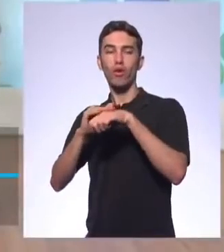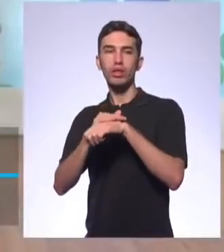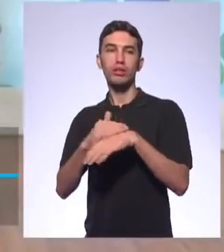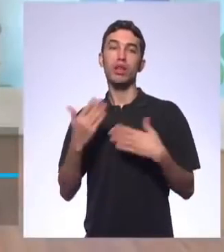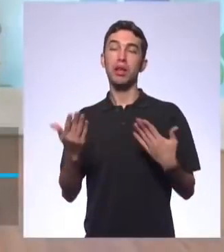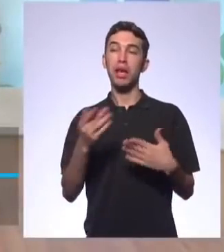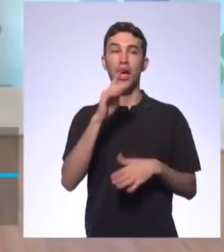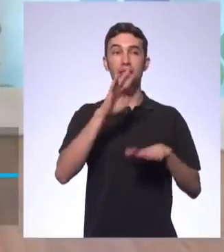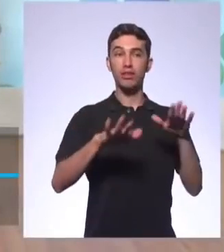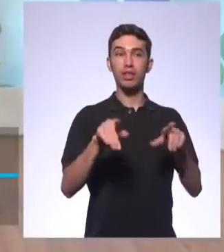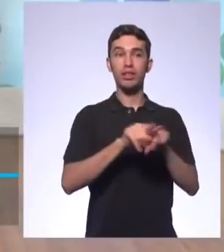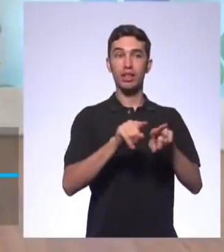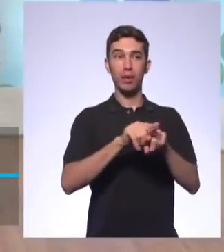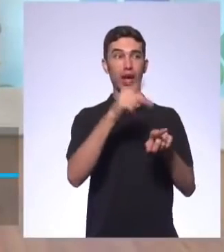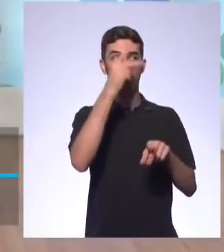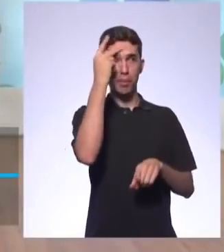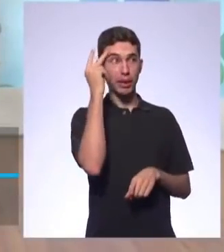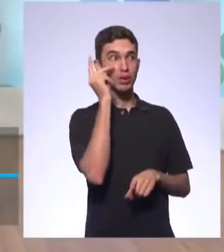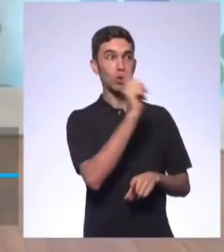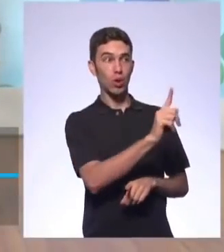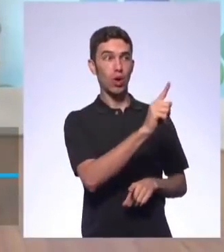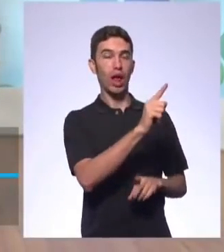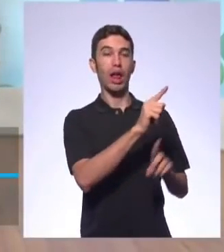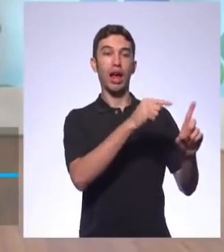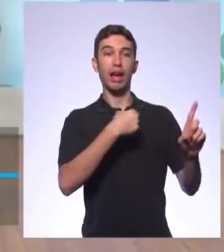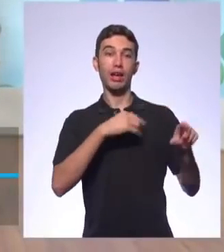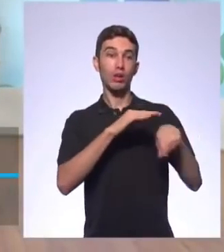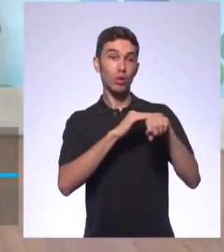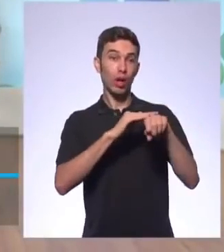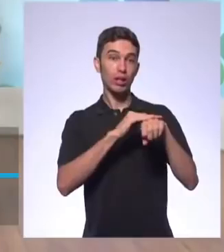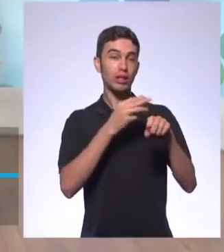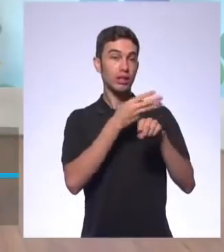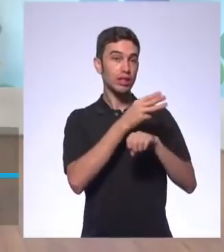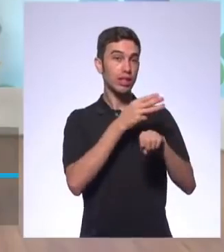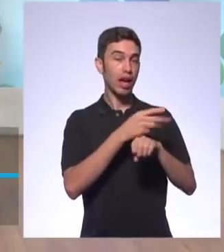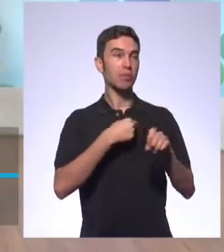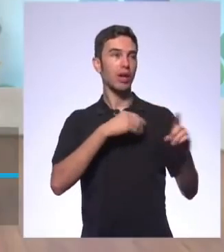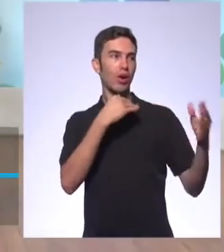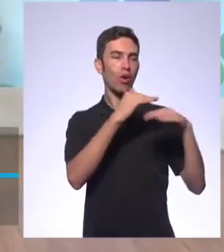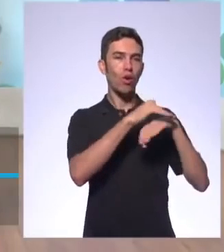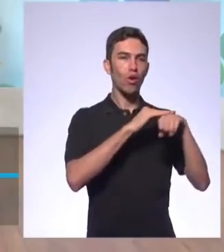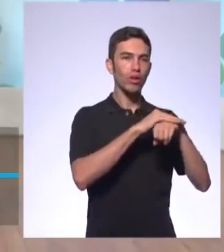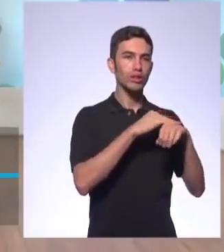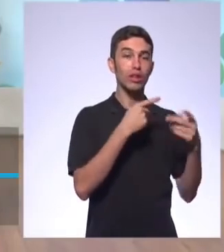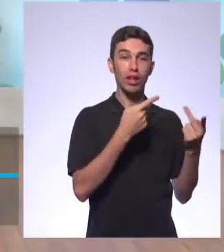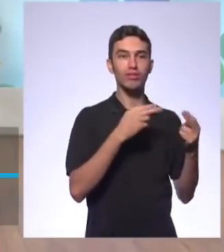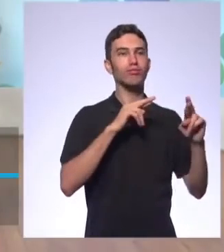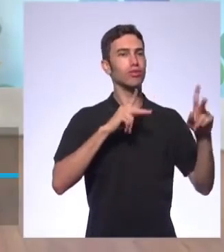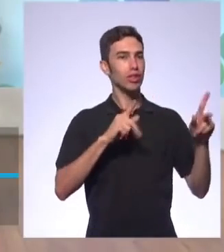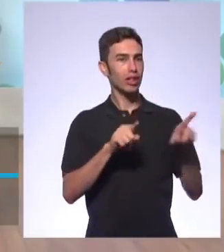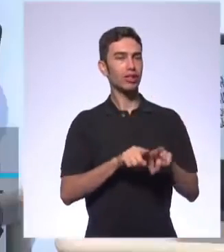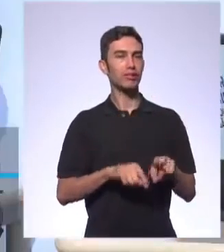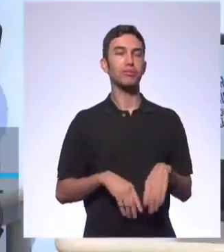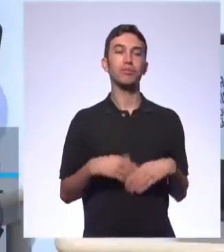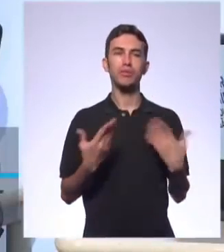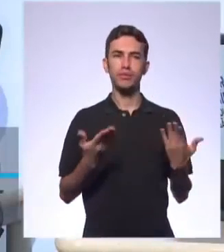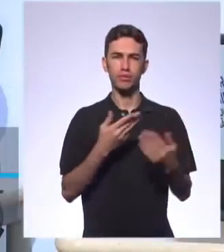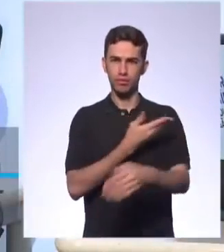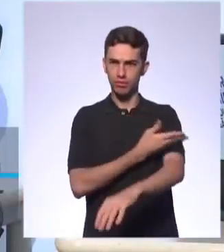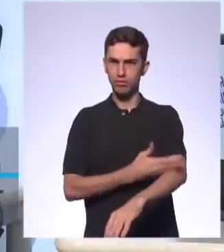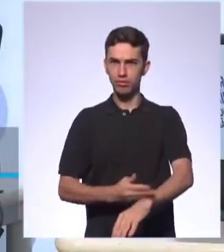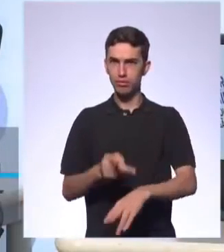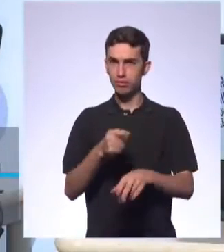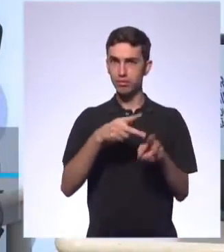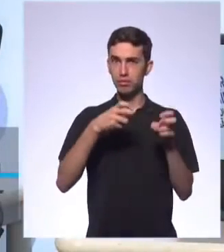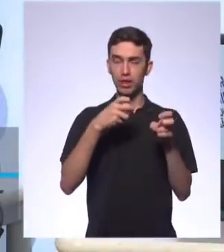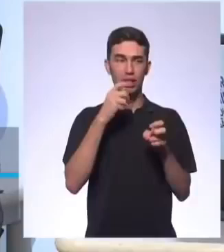no WhatsApp, Mesmo né? com a pessoa, e a gente vai ver isso hoje. É legal. É comum observar registros desse tipo no cotidiano? Sim. Hoje é muito